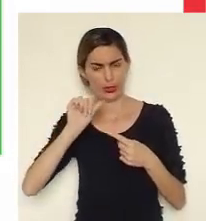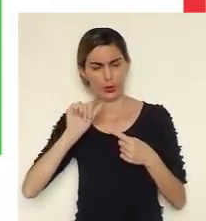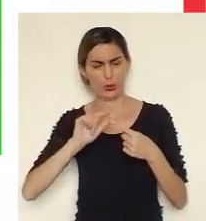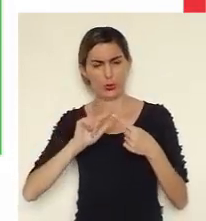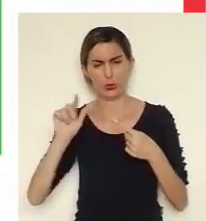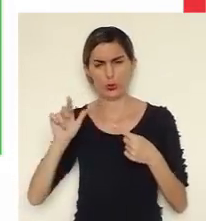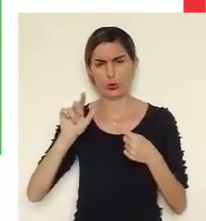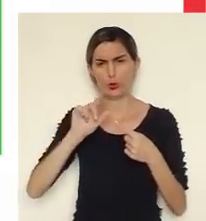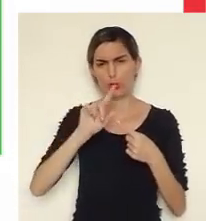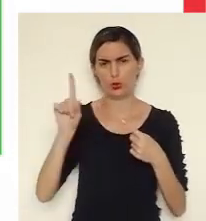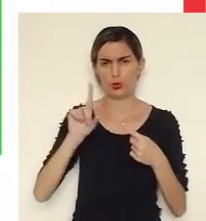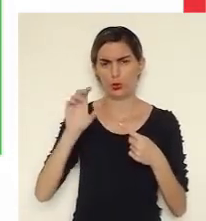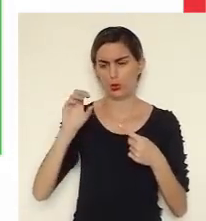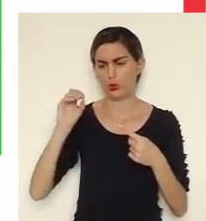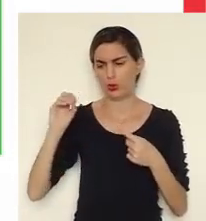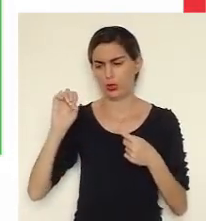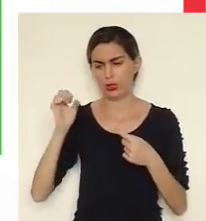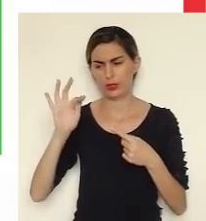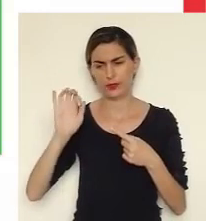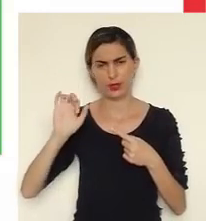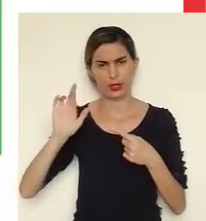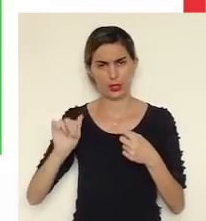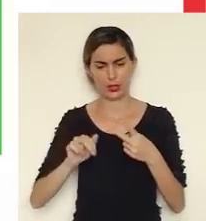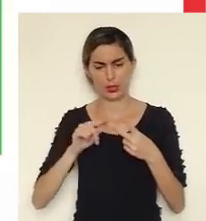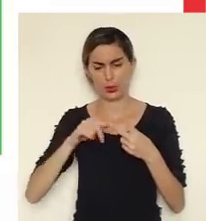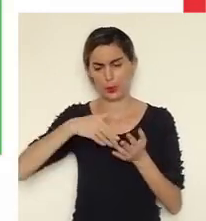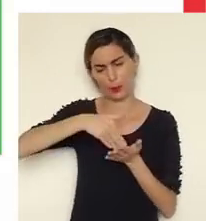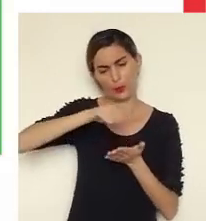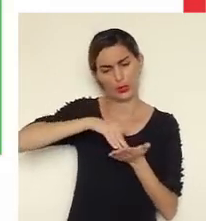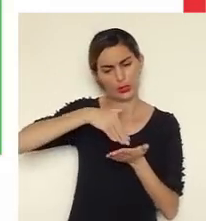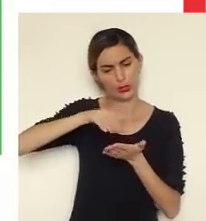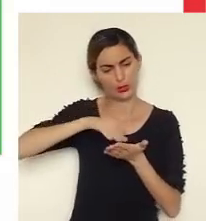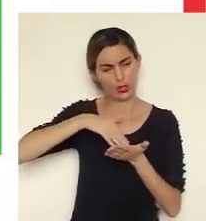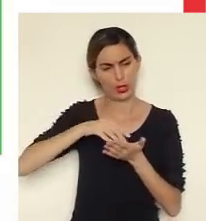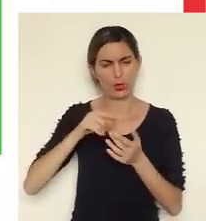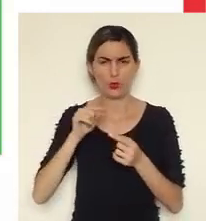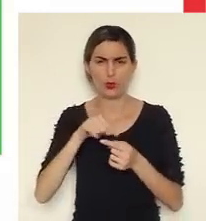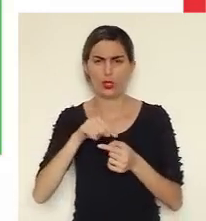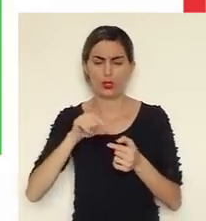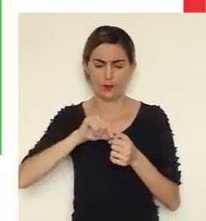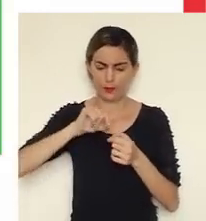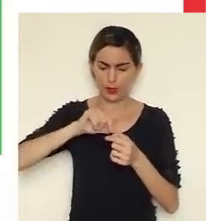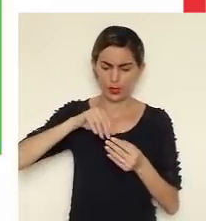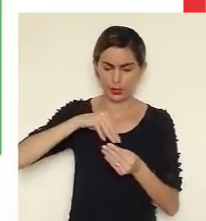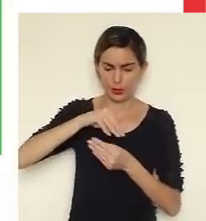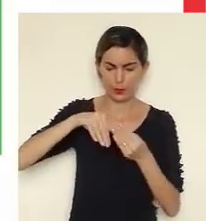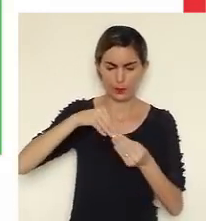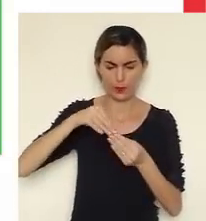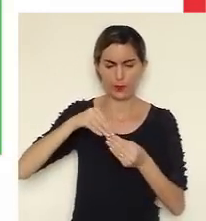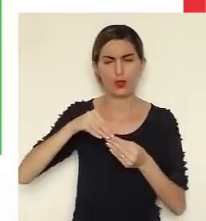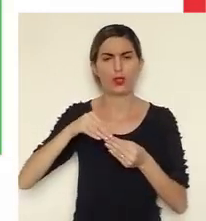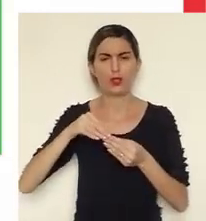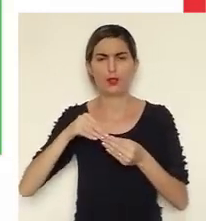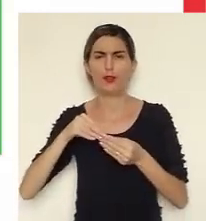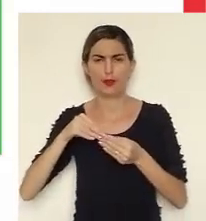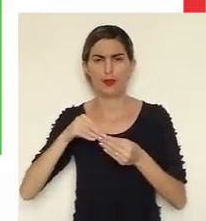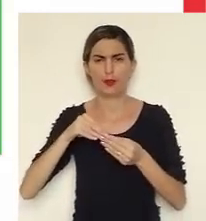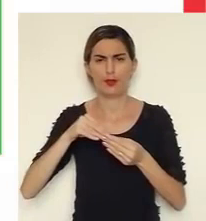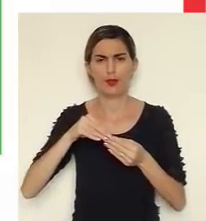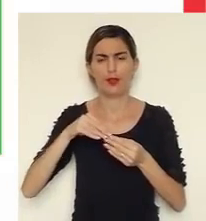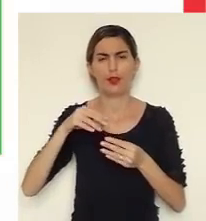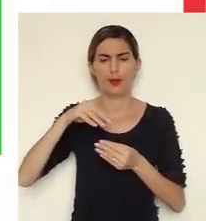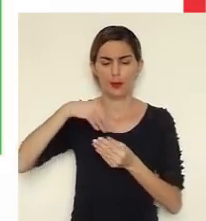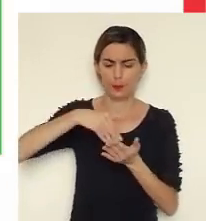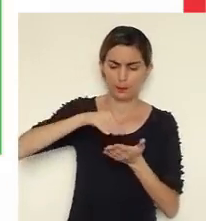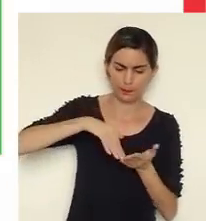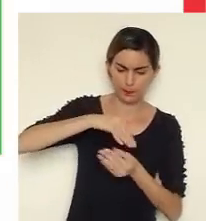feminino, que a gente chama de zoosfera, e através de um pincel ele fazia uma autofecundação,